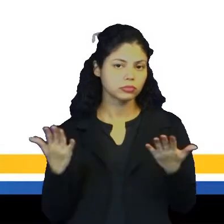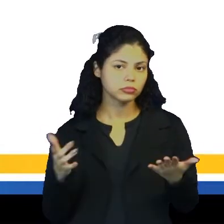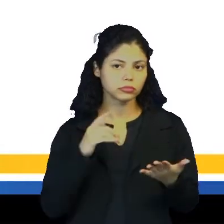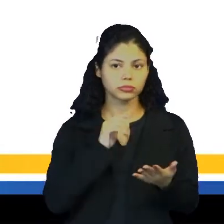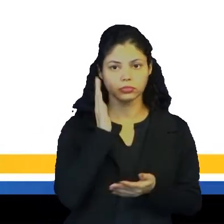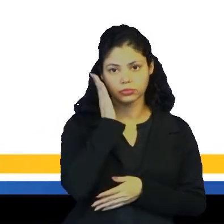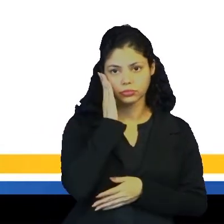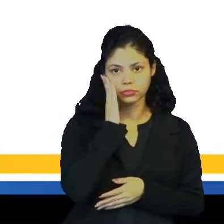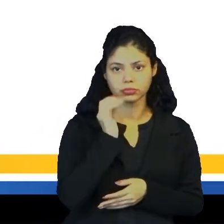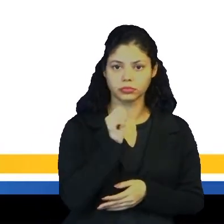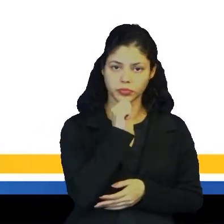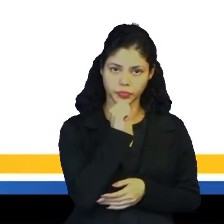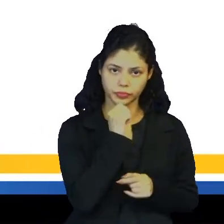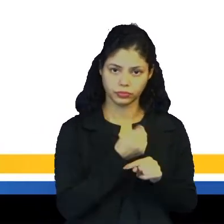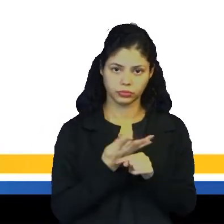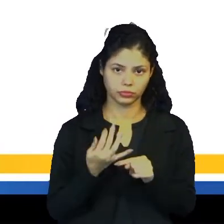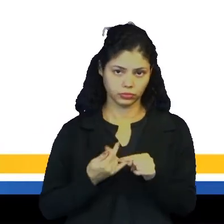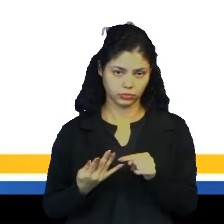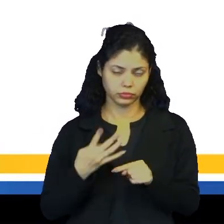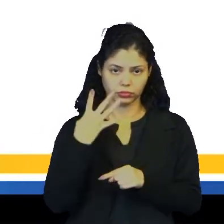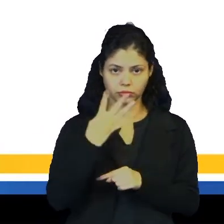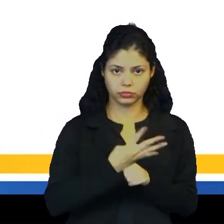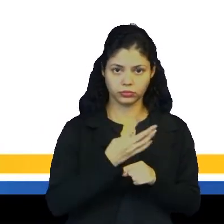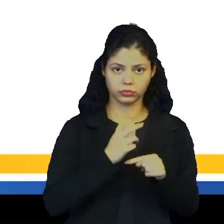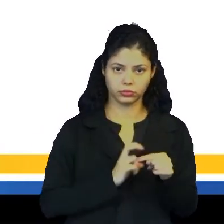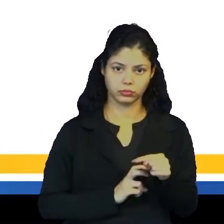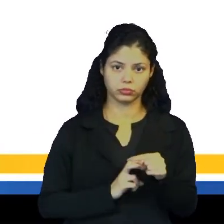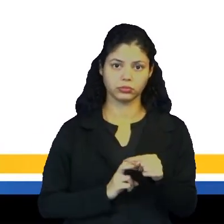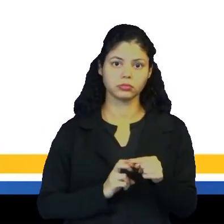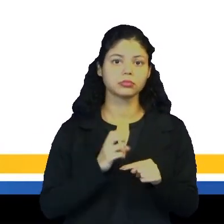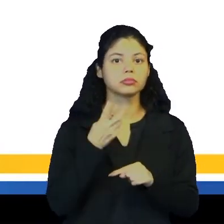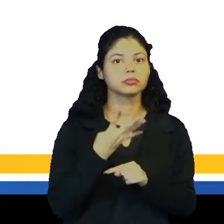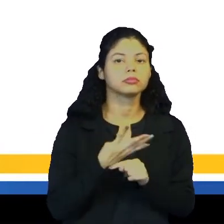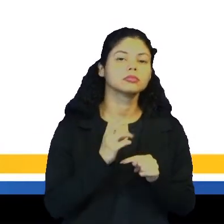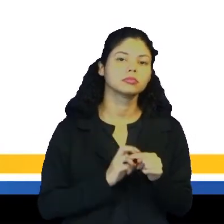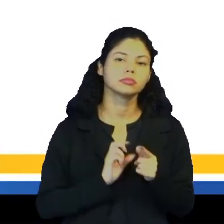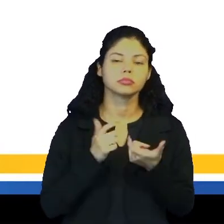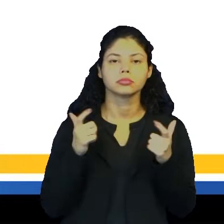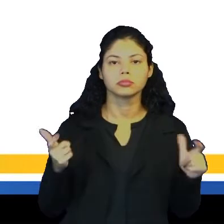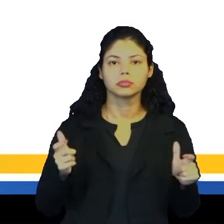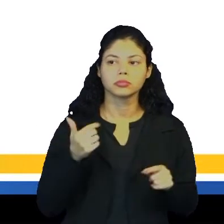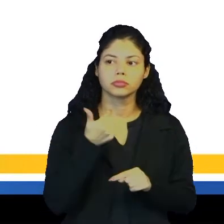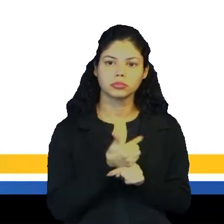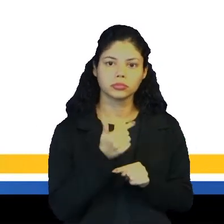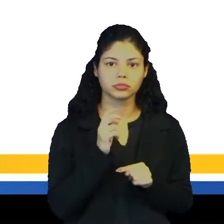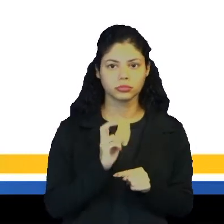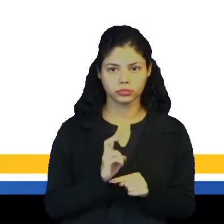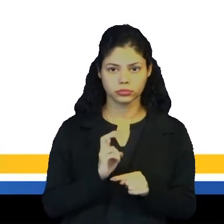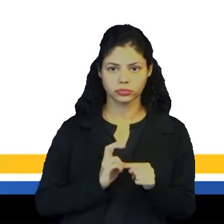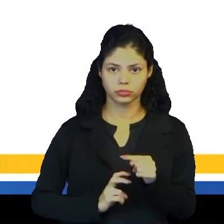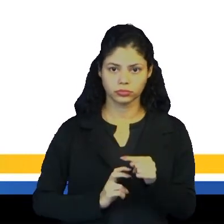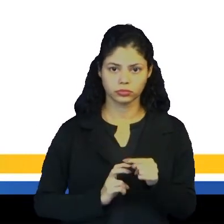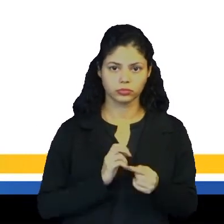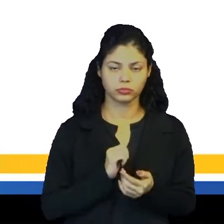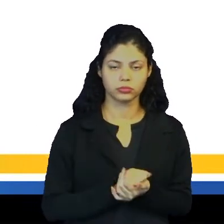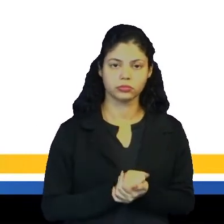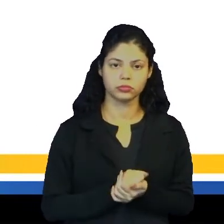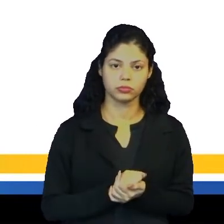Então, entendemos que a fração 4/5 ou 4/5 é maior que